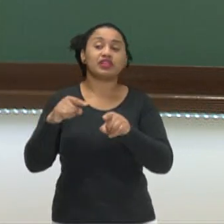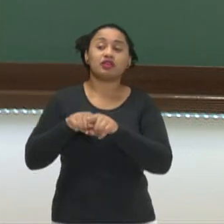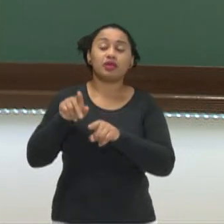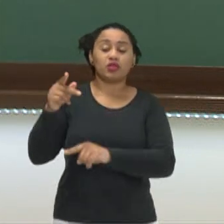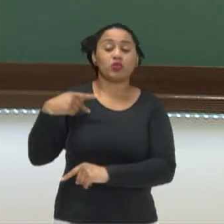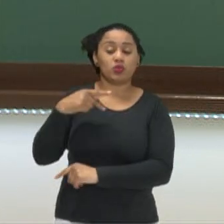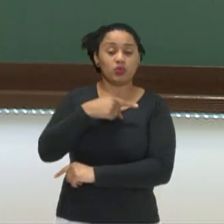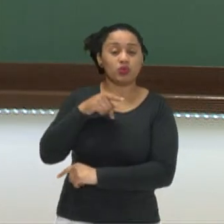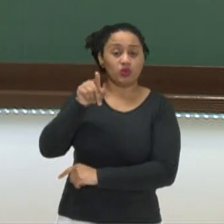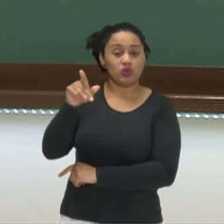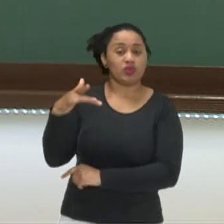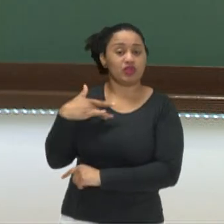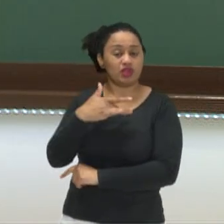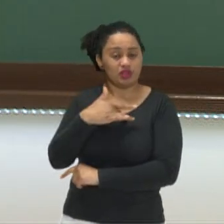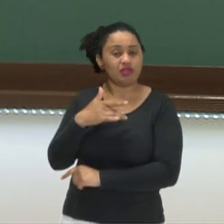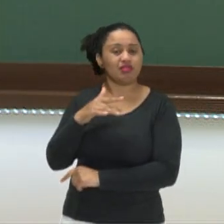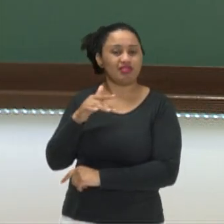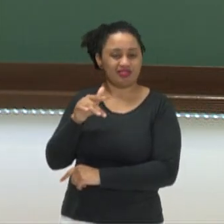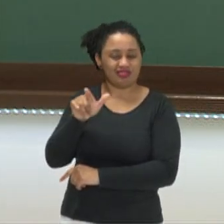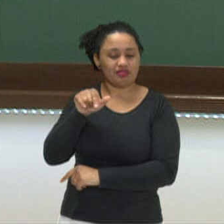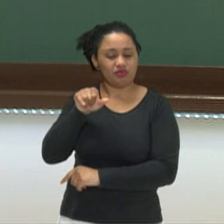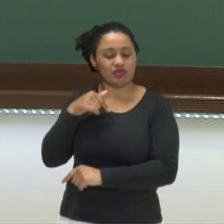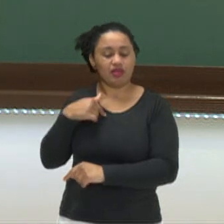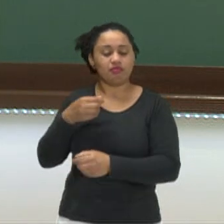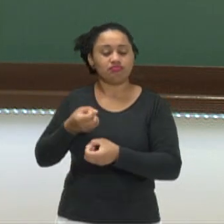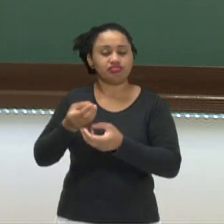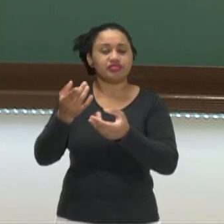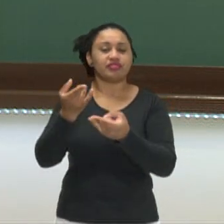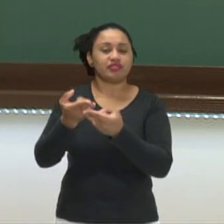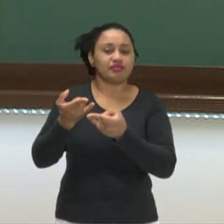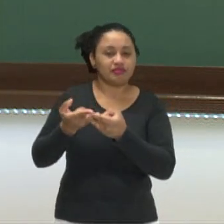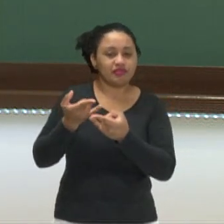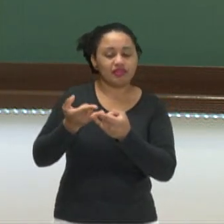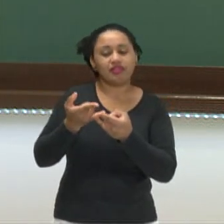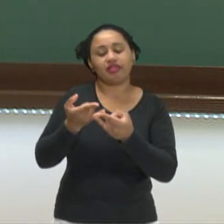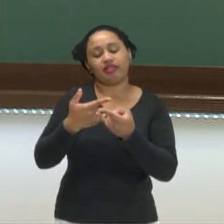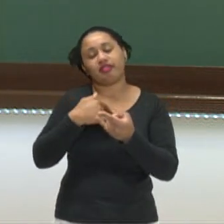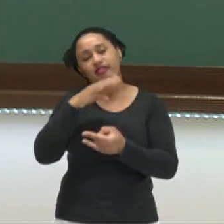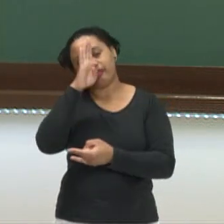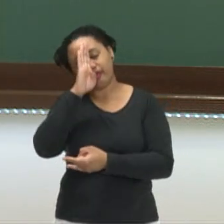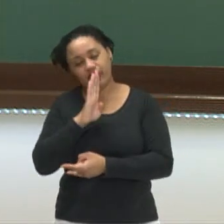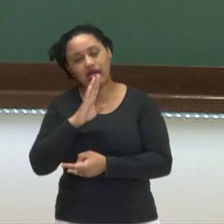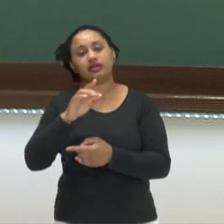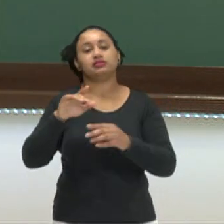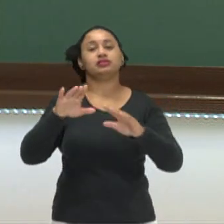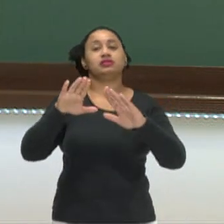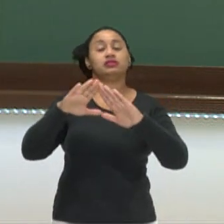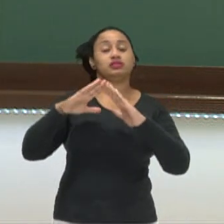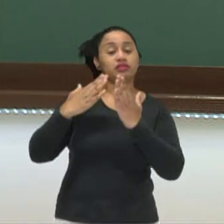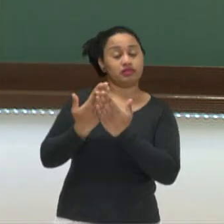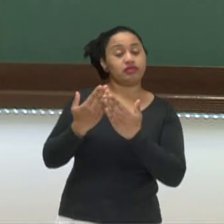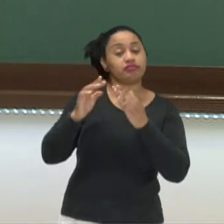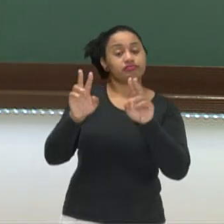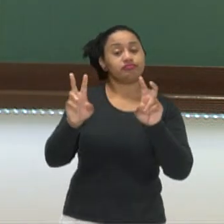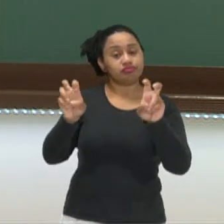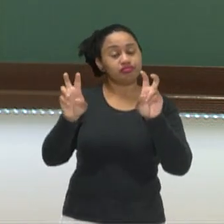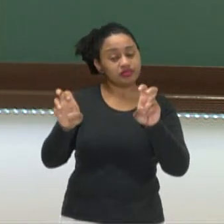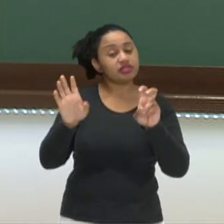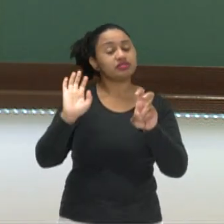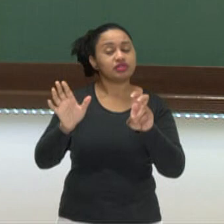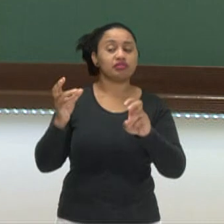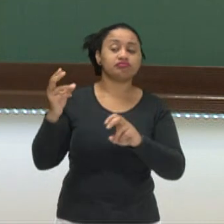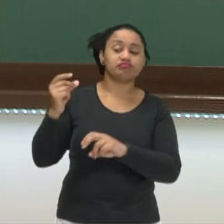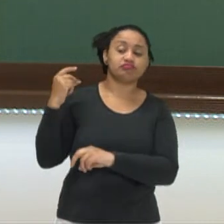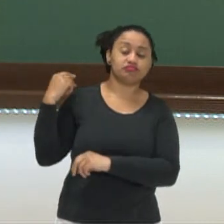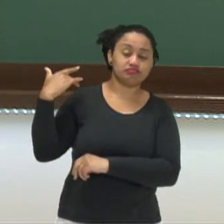de saúde. O preservativo é distribuído gratuitamente. Nas escolas, esse assunto, né, há muito